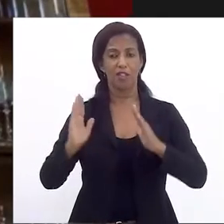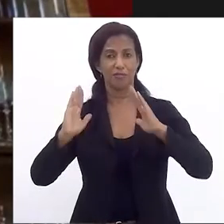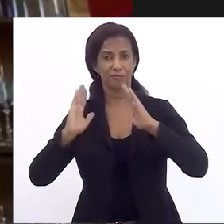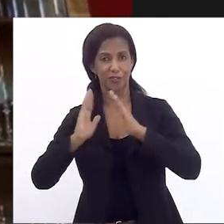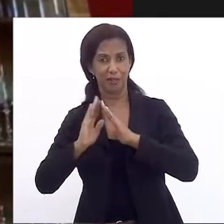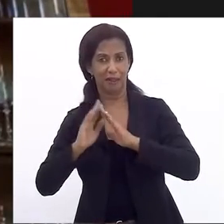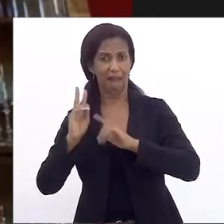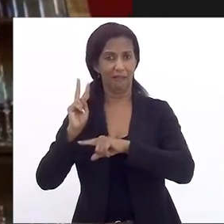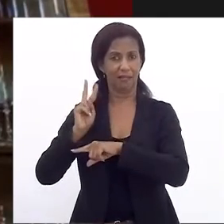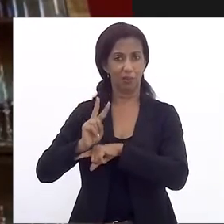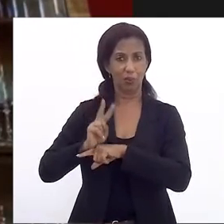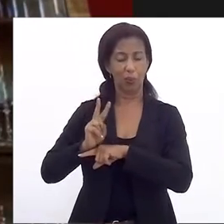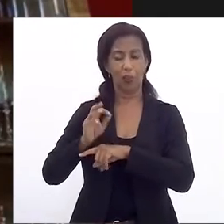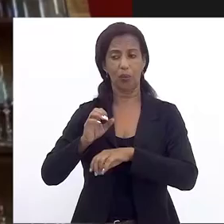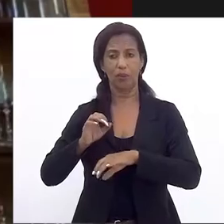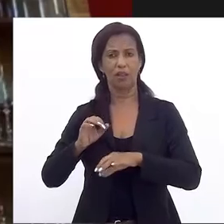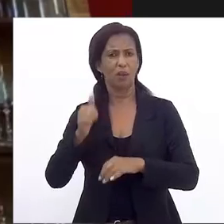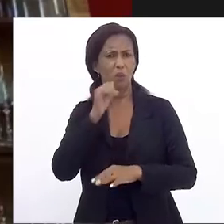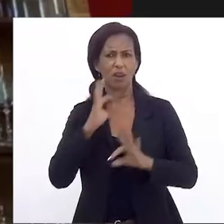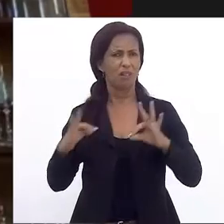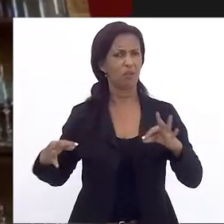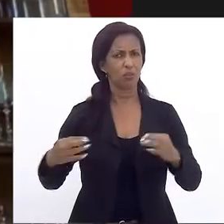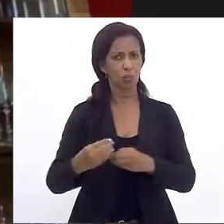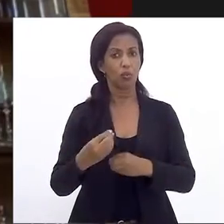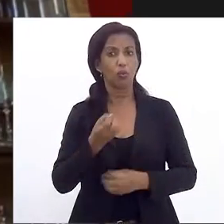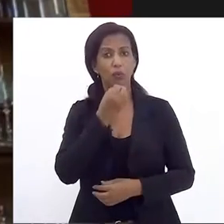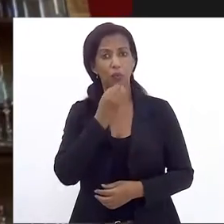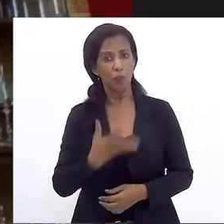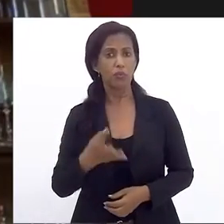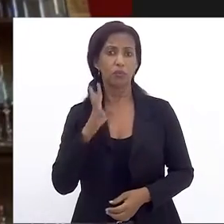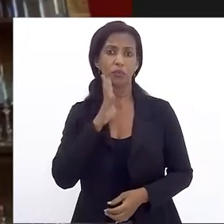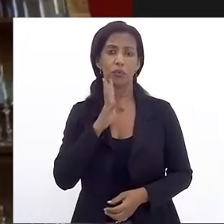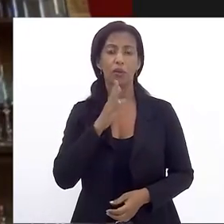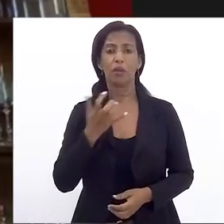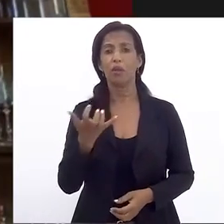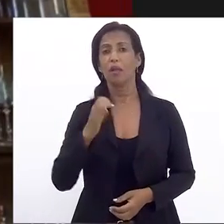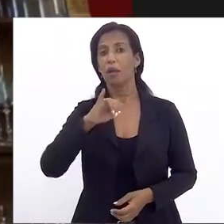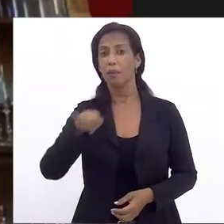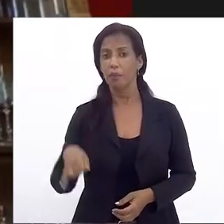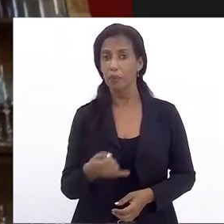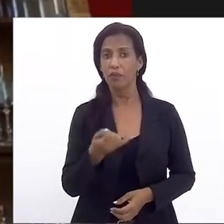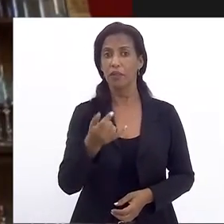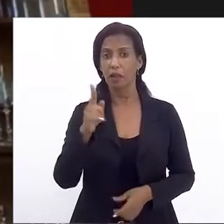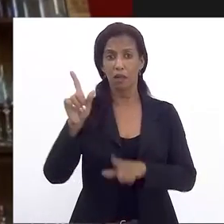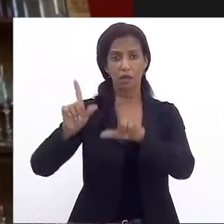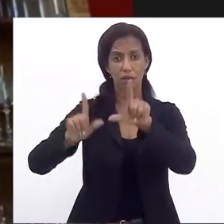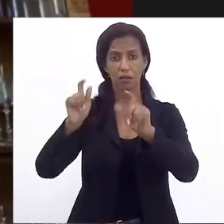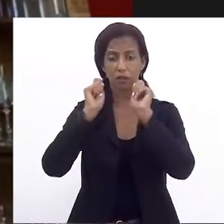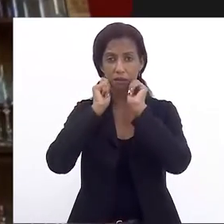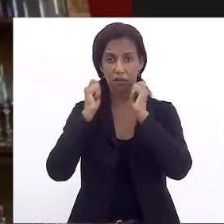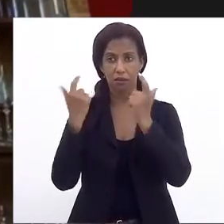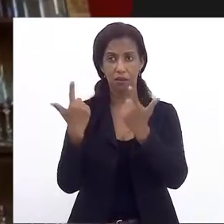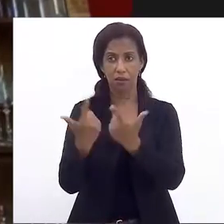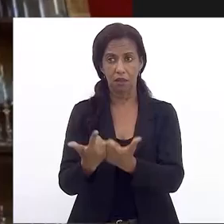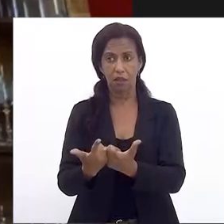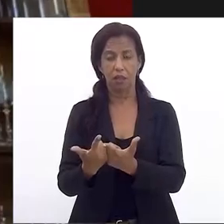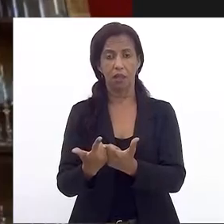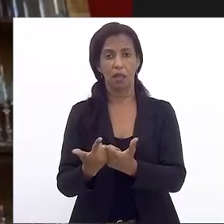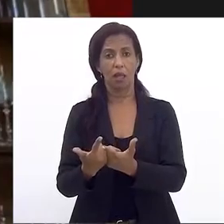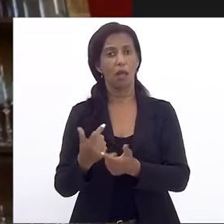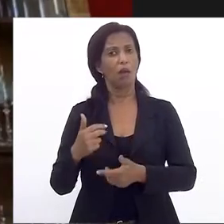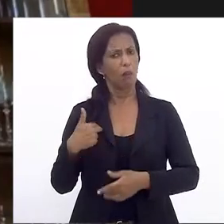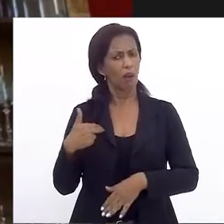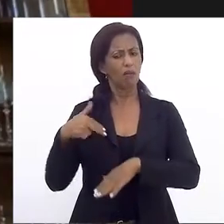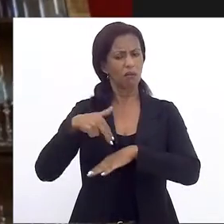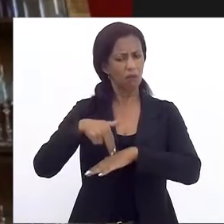parlamentar, a gente é mãe, é dona de casa, porque mulher é tudo isso ao mesmo tempo, né? E foi muito bacana, e quero